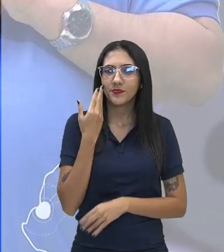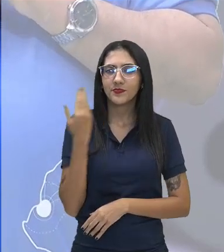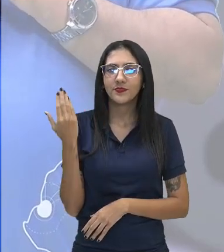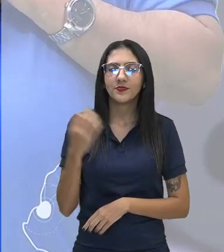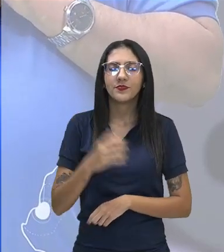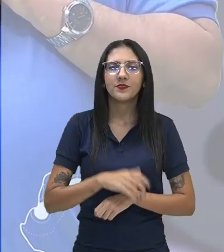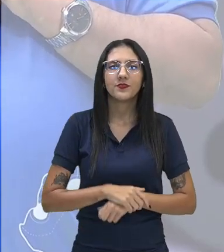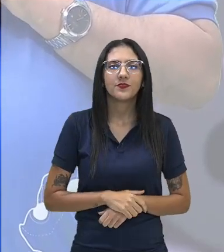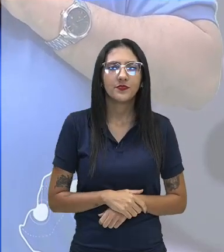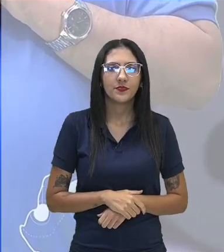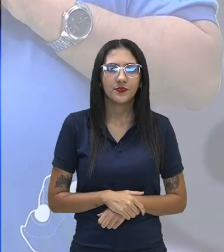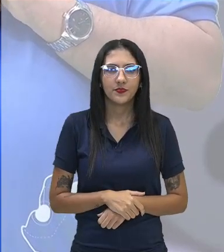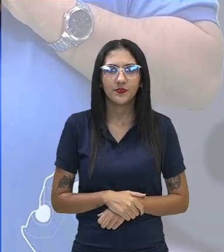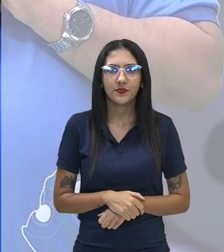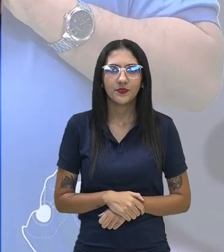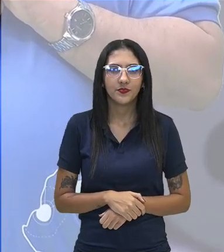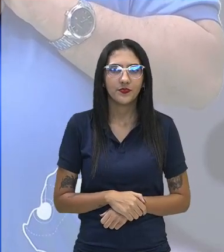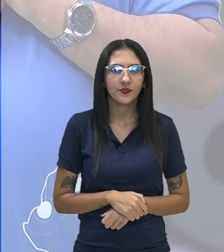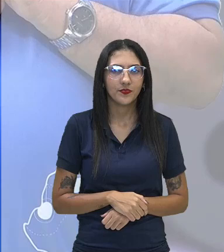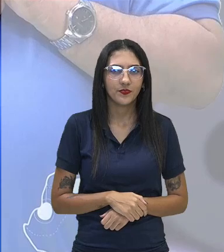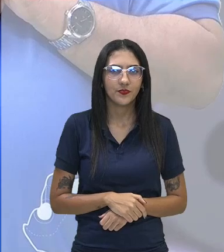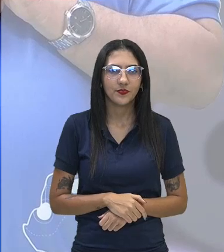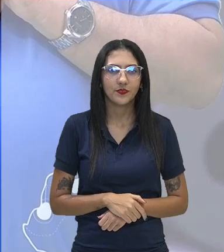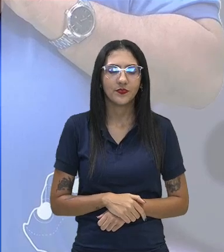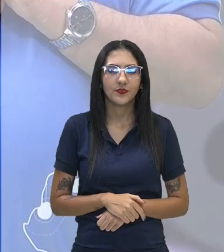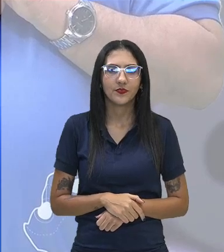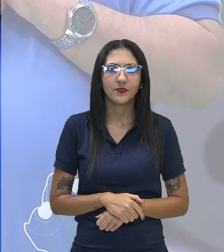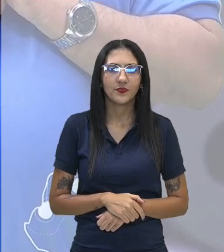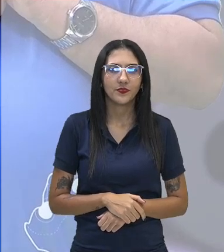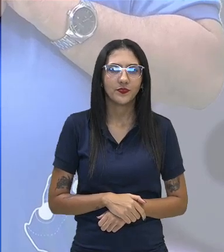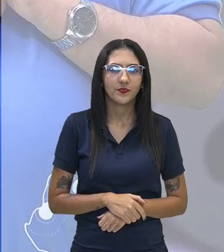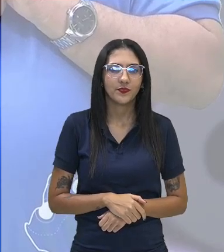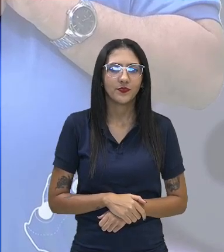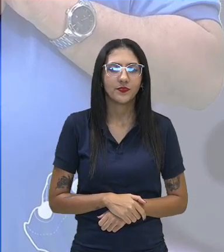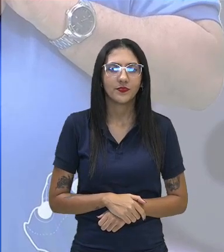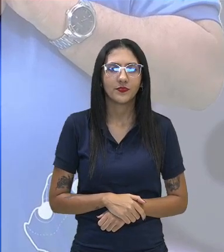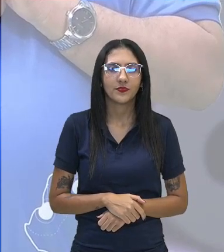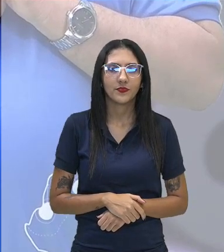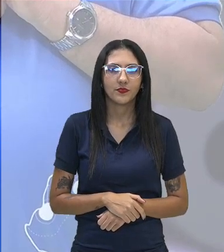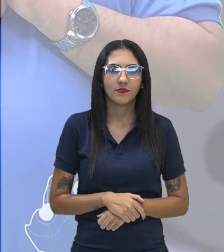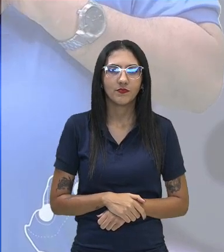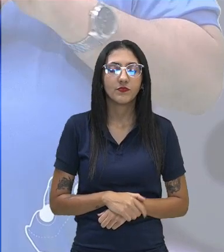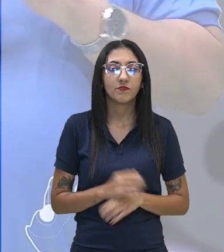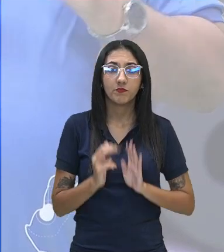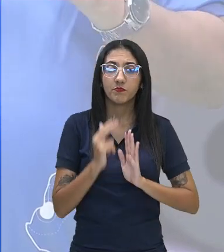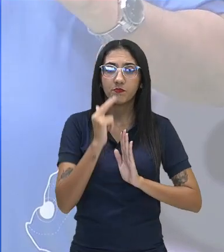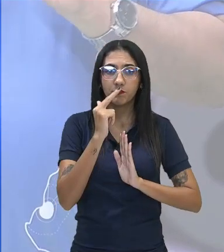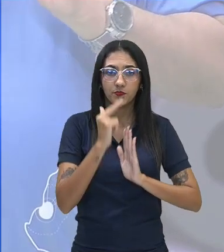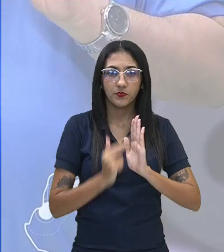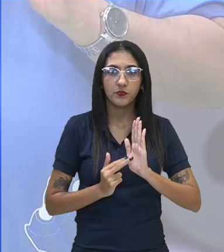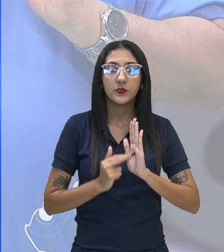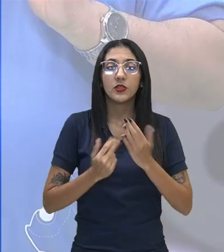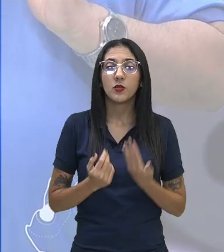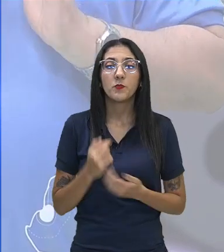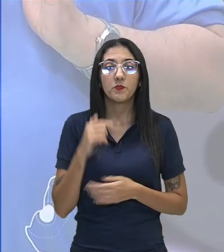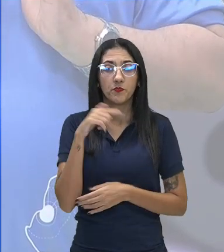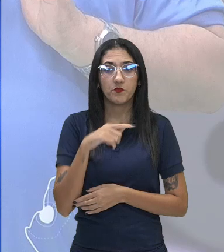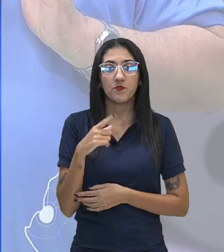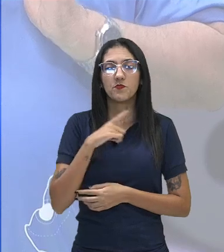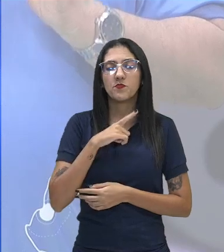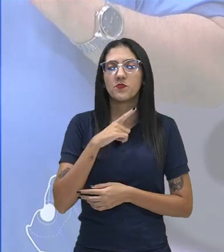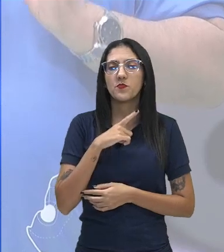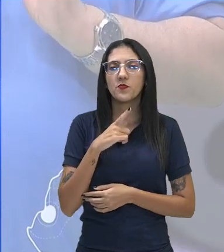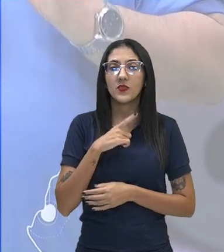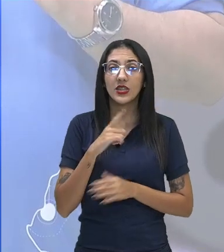religiosos. Vamos ver, nós temos aqui ao lado o conceito, né, de símbolos religiosos. Os símbolos